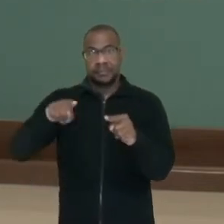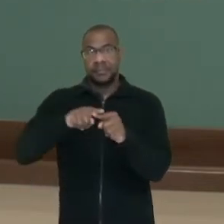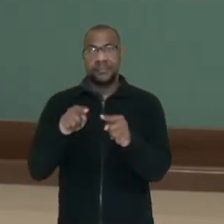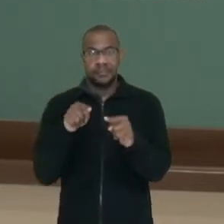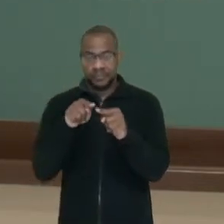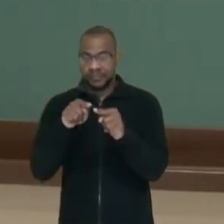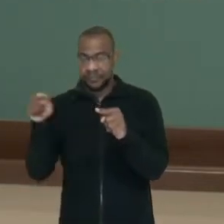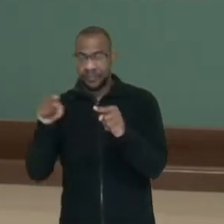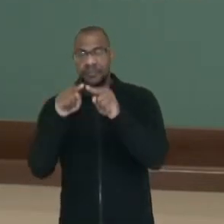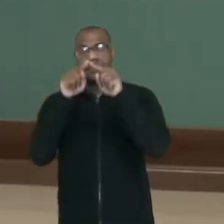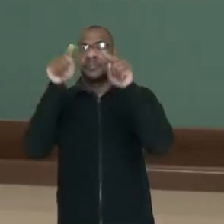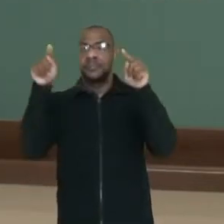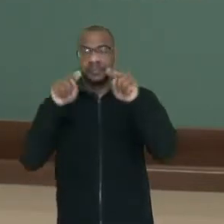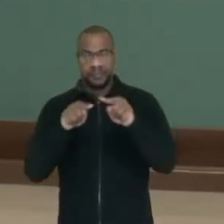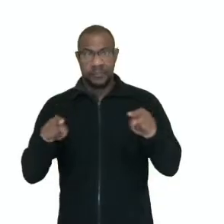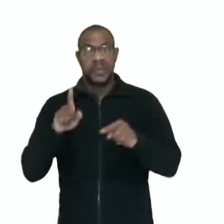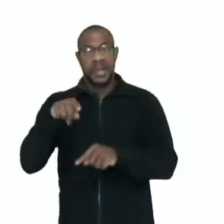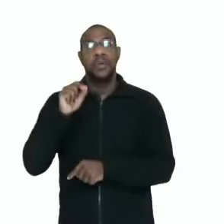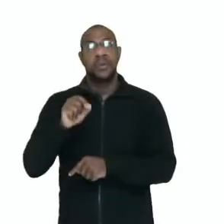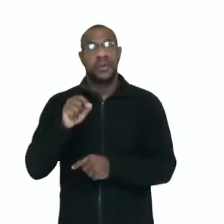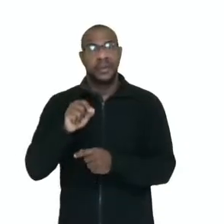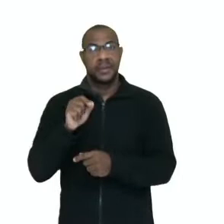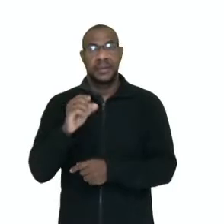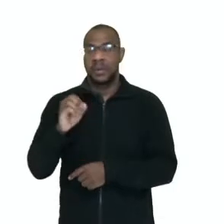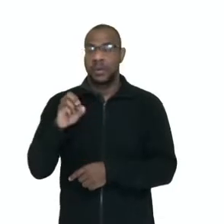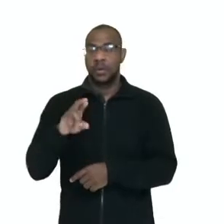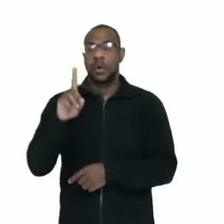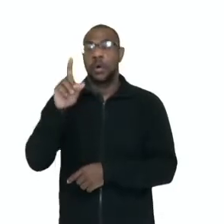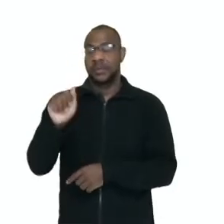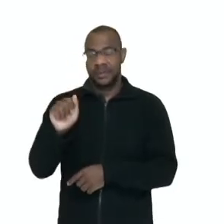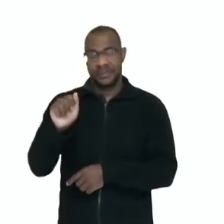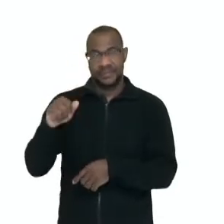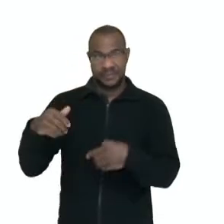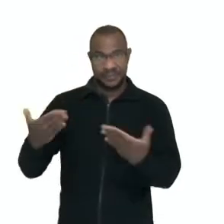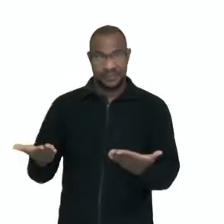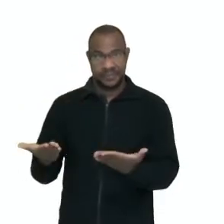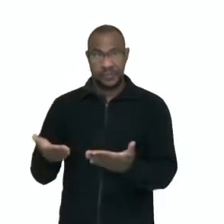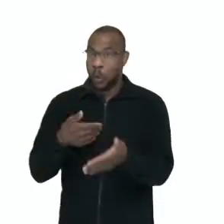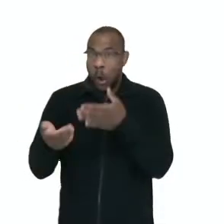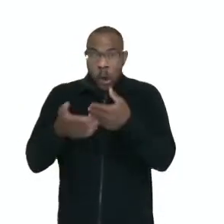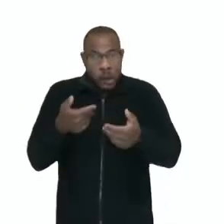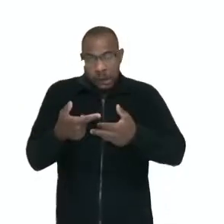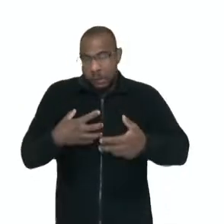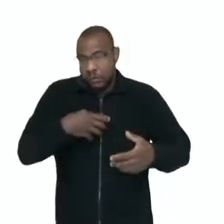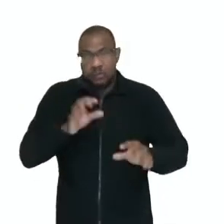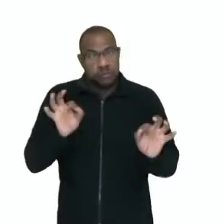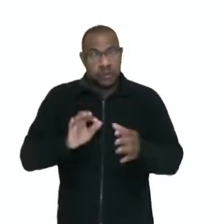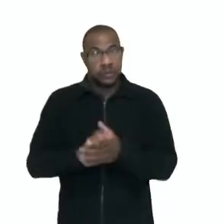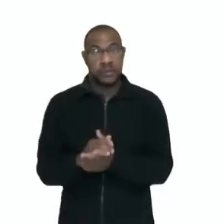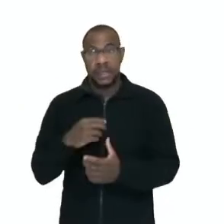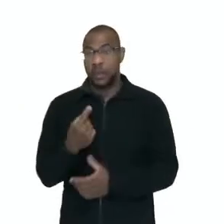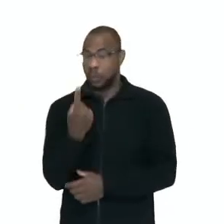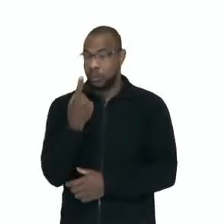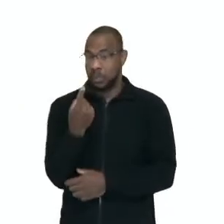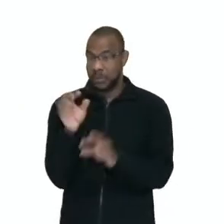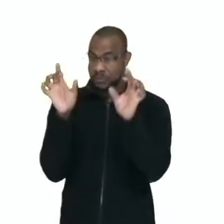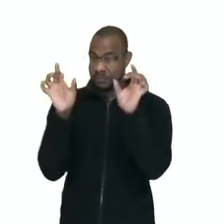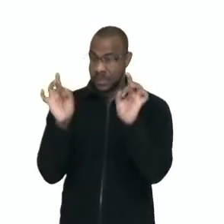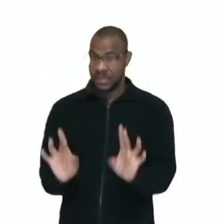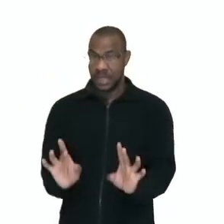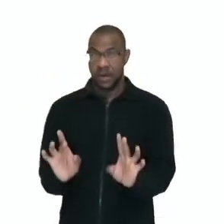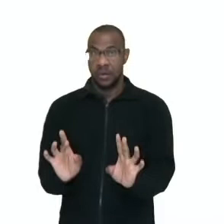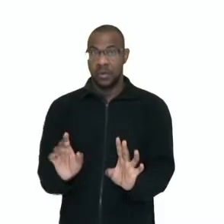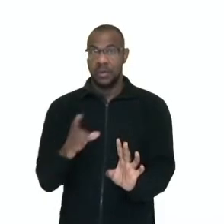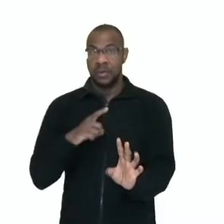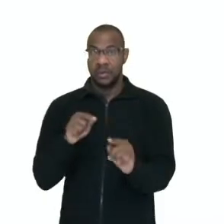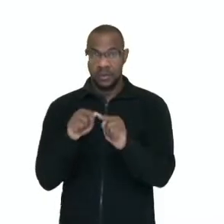corda, ok? De qualquer jeito. Qualquer jeito, não, né? Porque eu tenho uma especial aqui. Essa corda